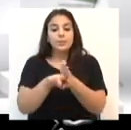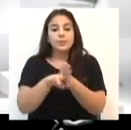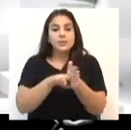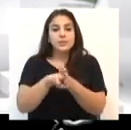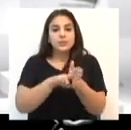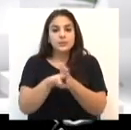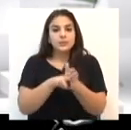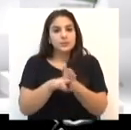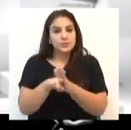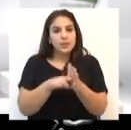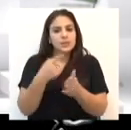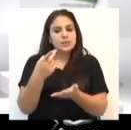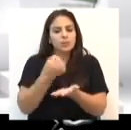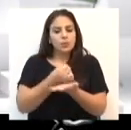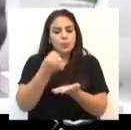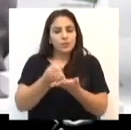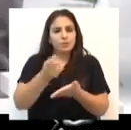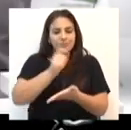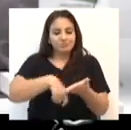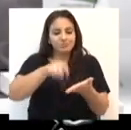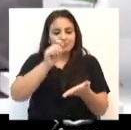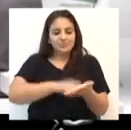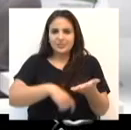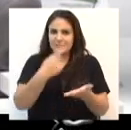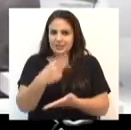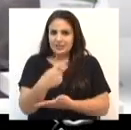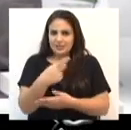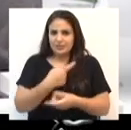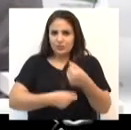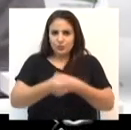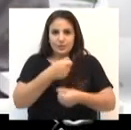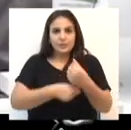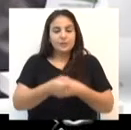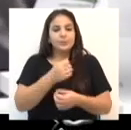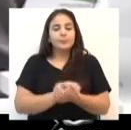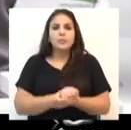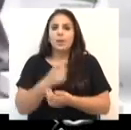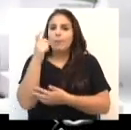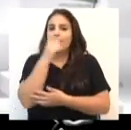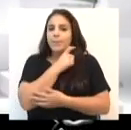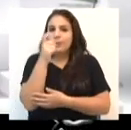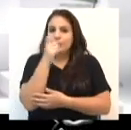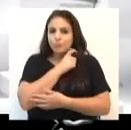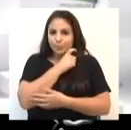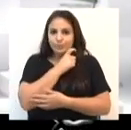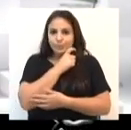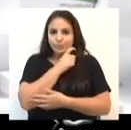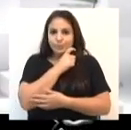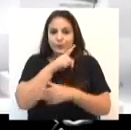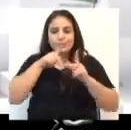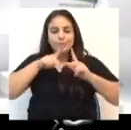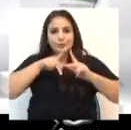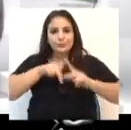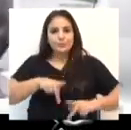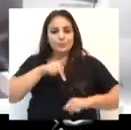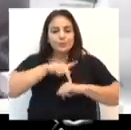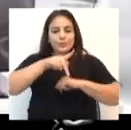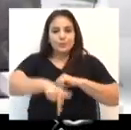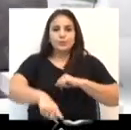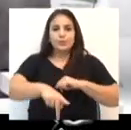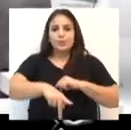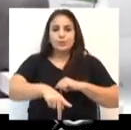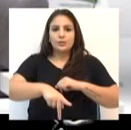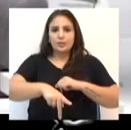investigar esse contrato assinado por essa administração que mentiu para a população de Passo